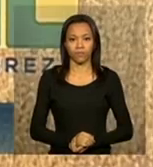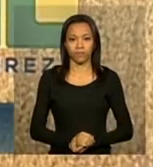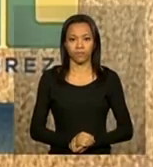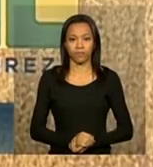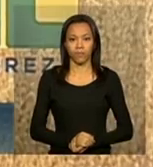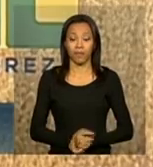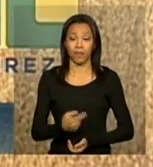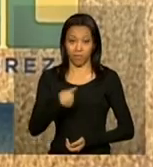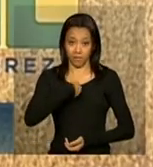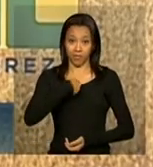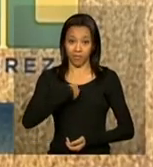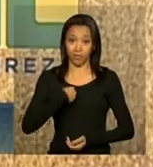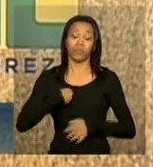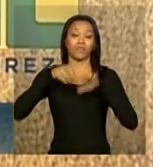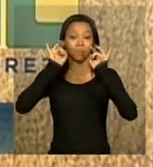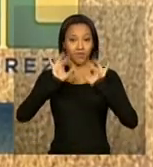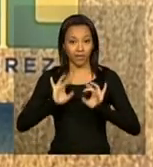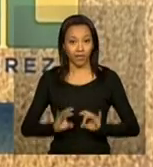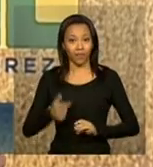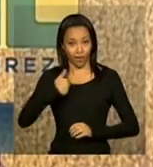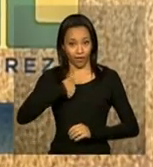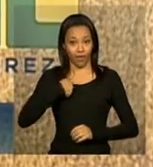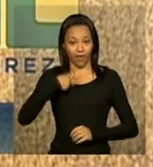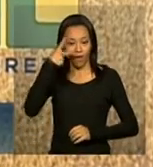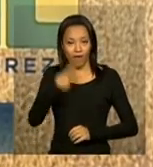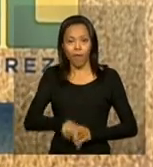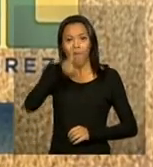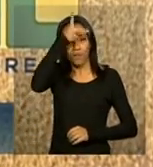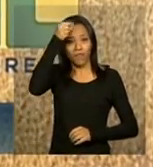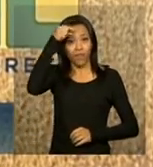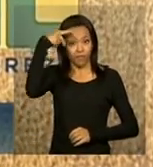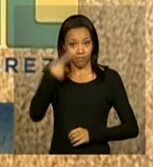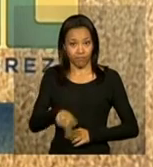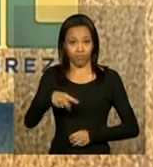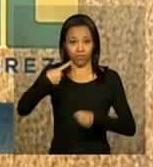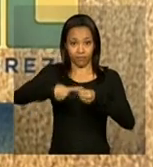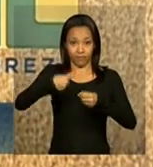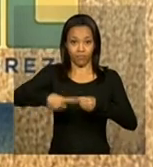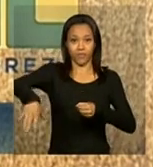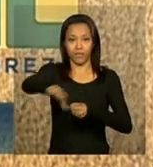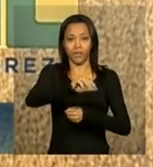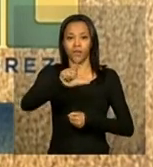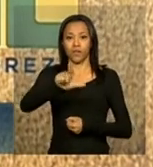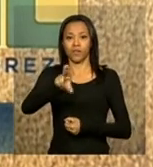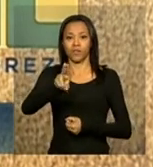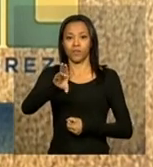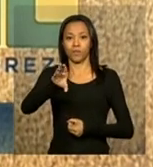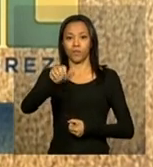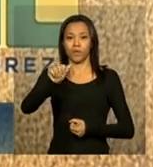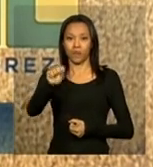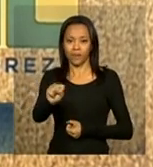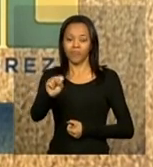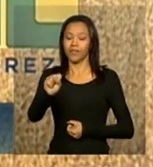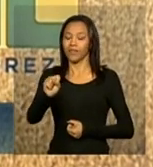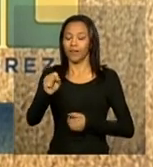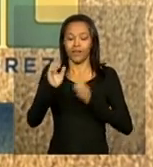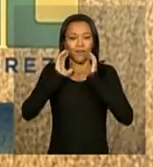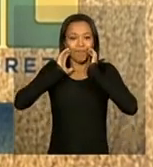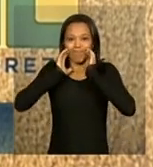E para mim, especialmente como prefeito nesse momento de Lucas, é uma honra